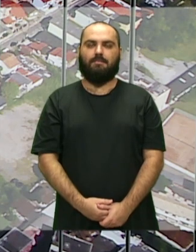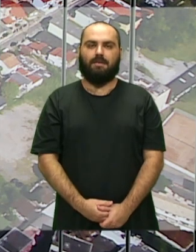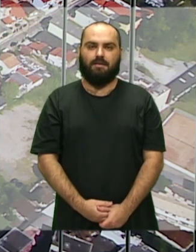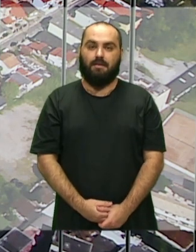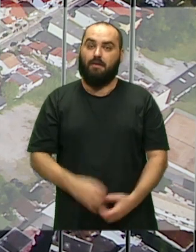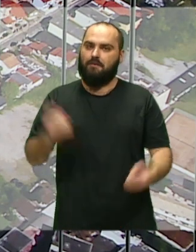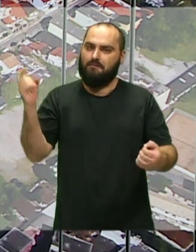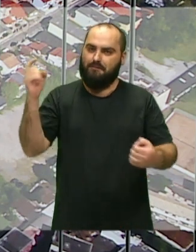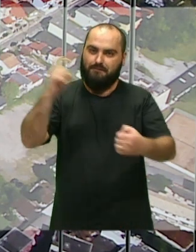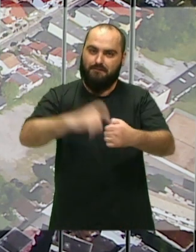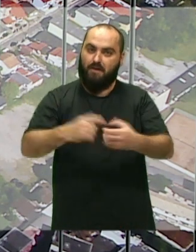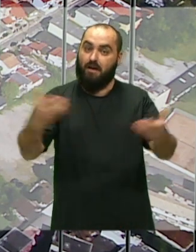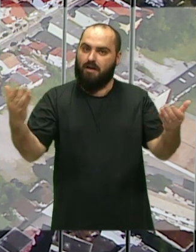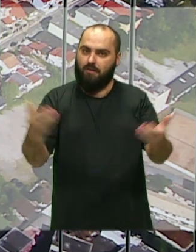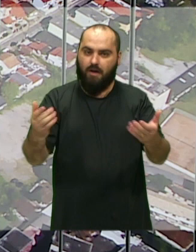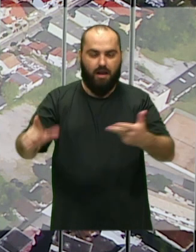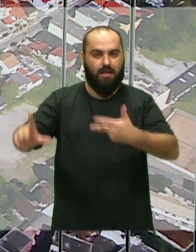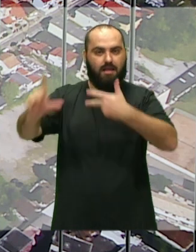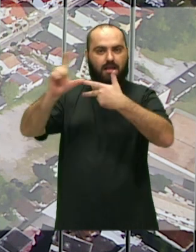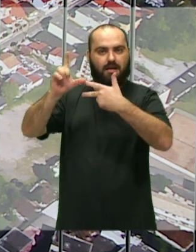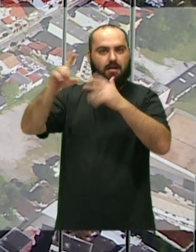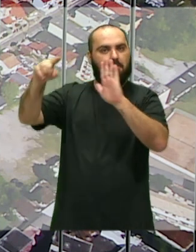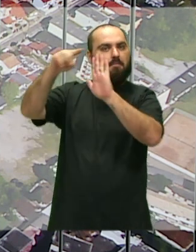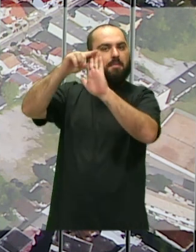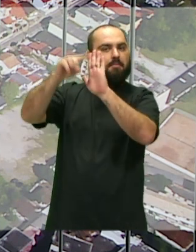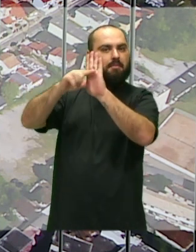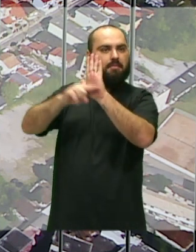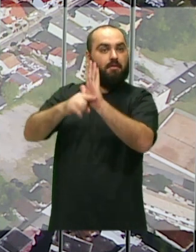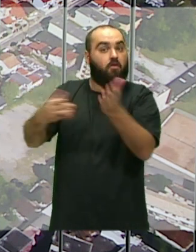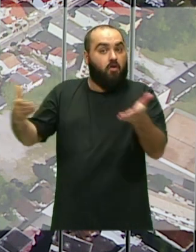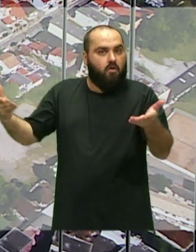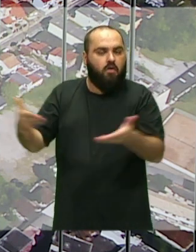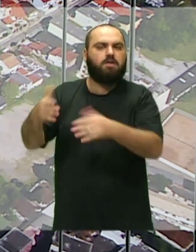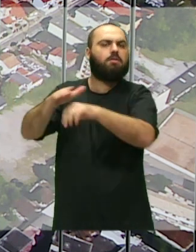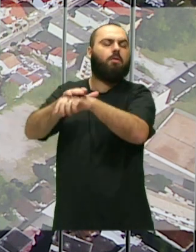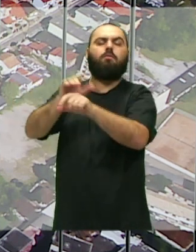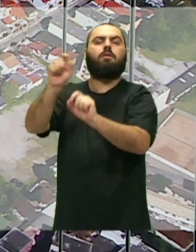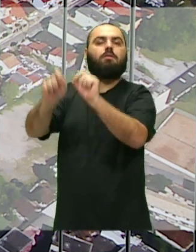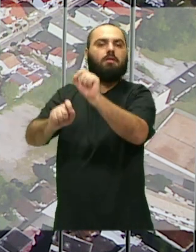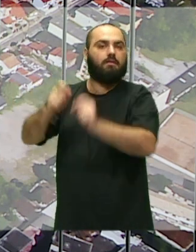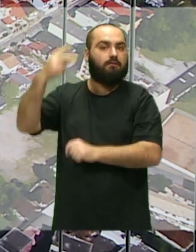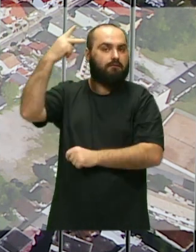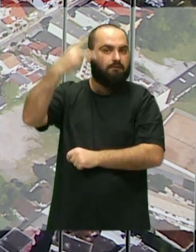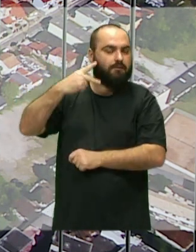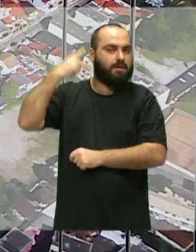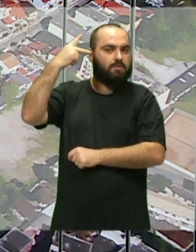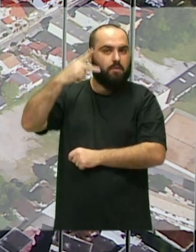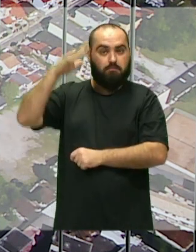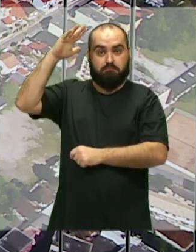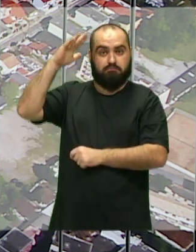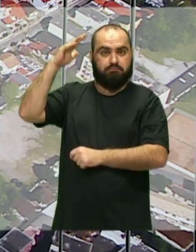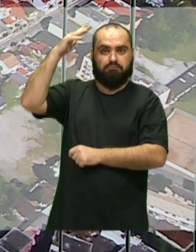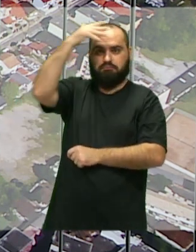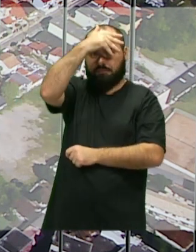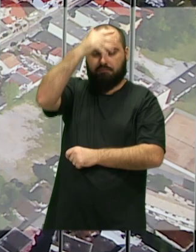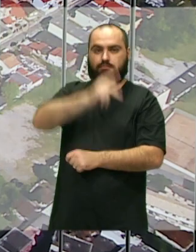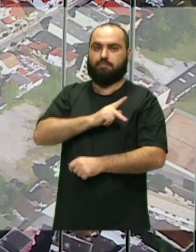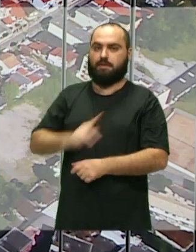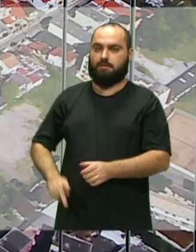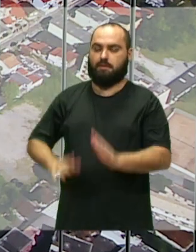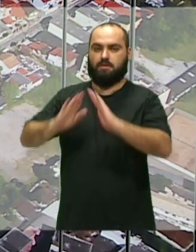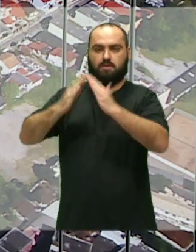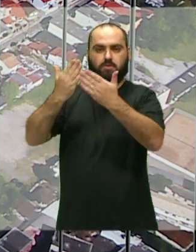retornamos com o programa legislativo em pauta hoje conversamos com o vereador Adriano clava presidente da escola do